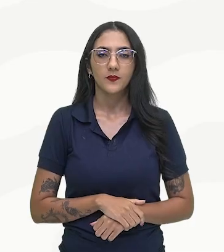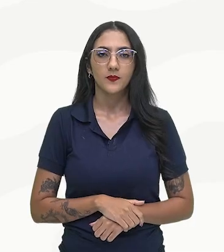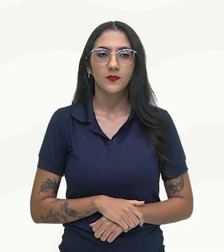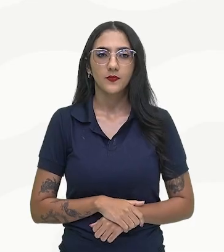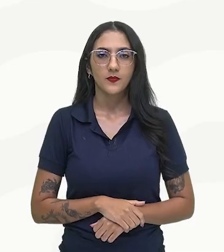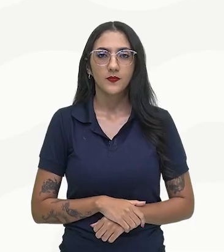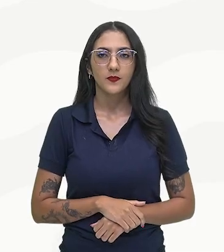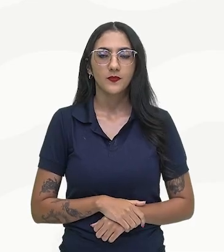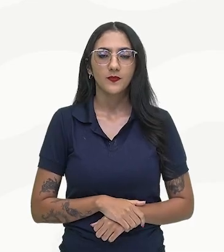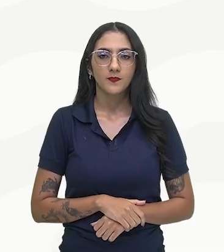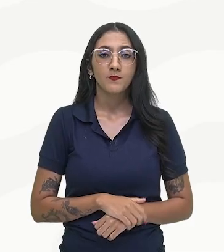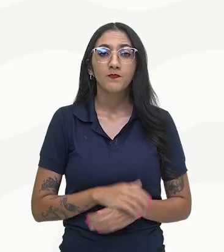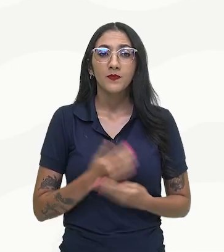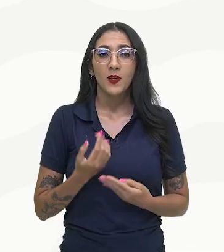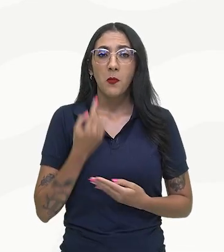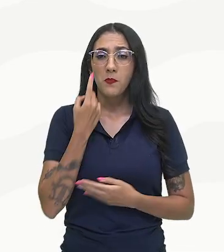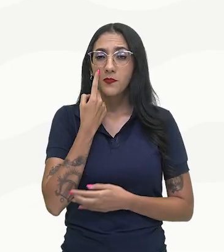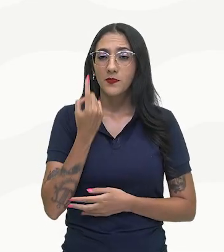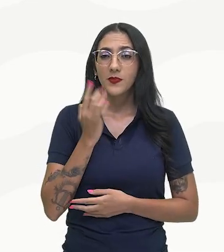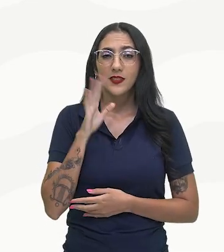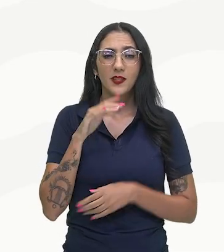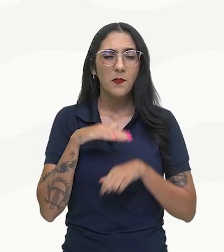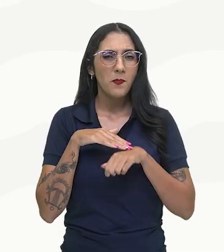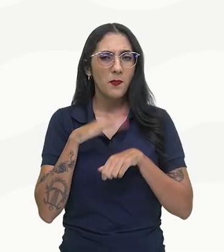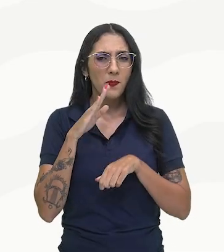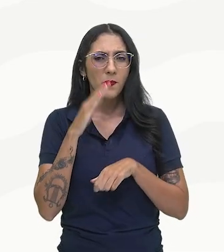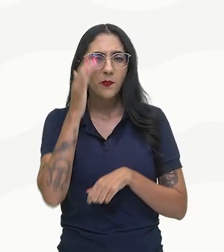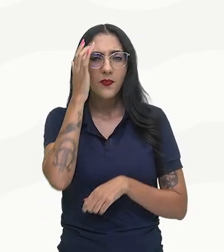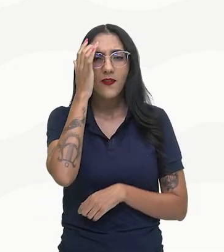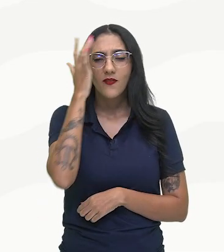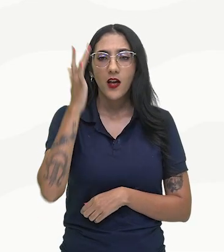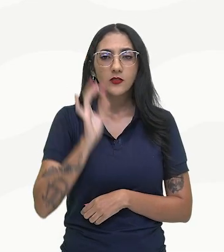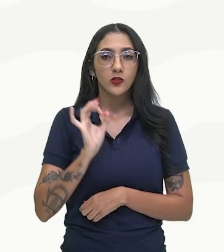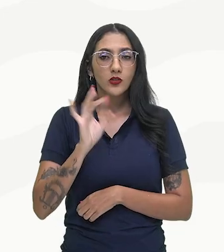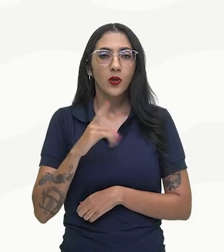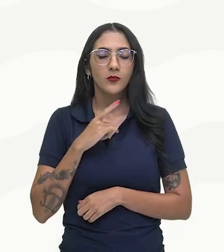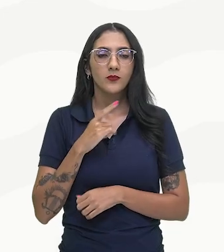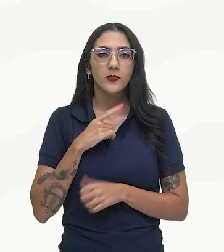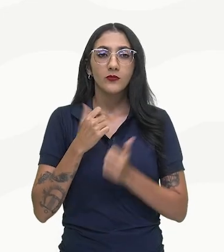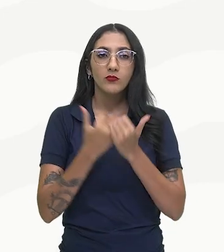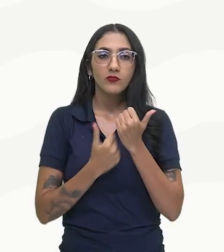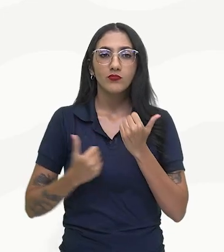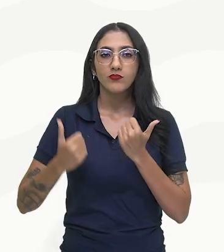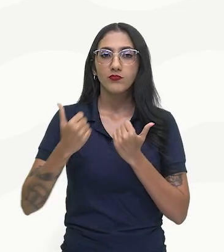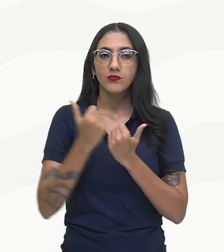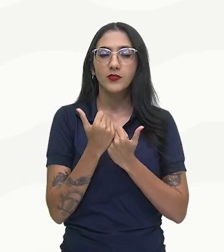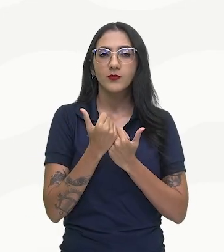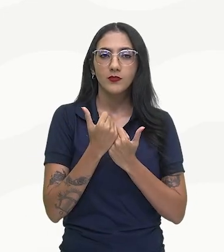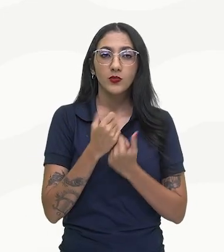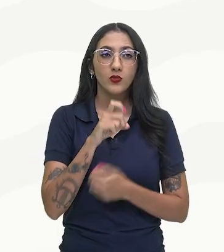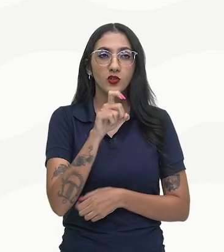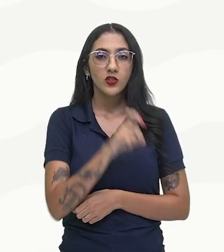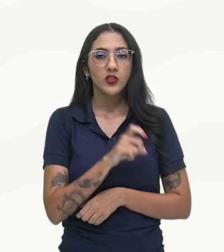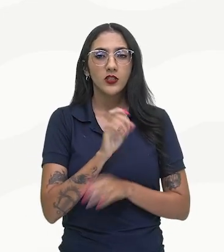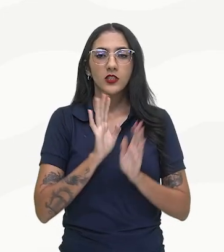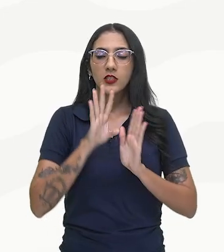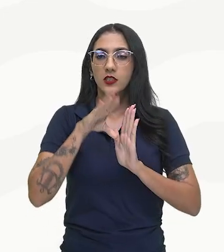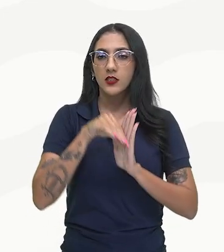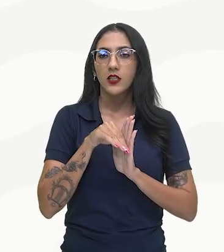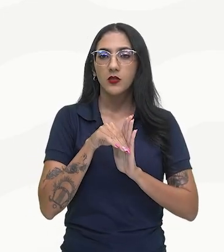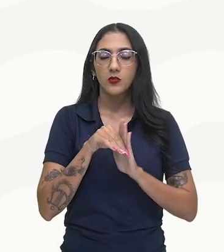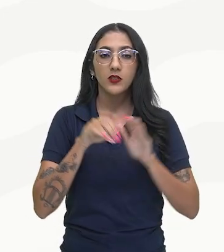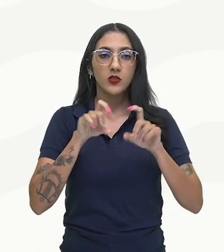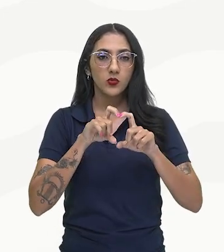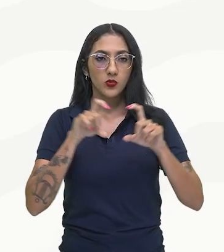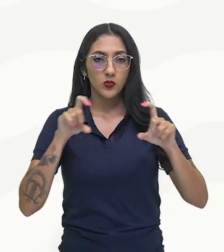professora Manuela? Exatamente. Nós vamos simplesmente substituir o valor de x na fórmula. Na fórmula não,